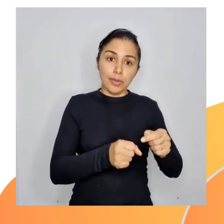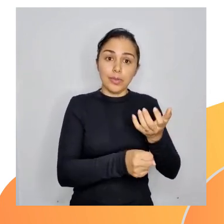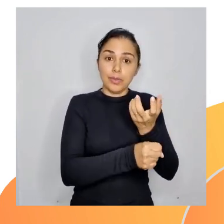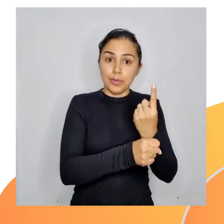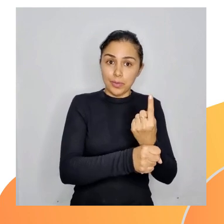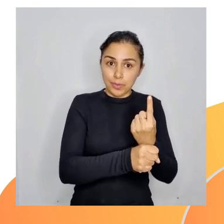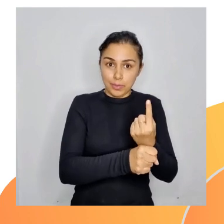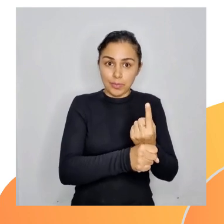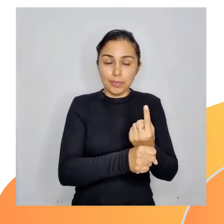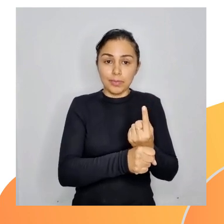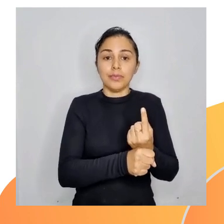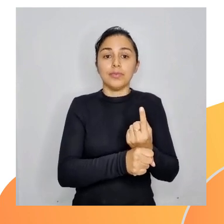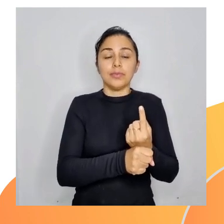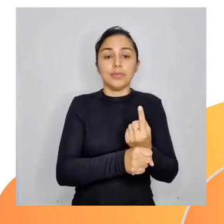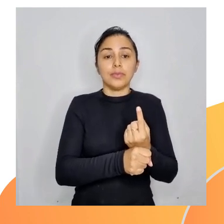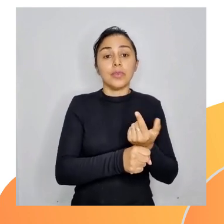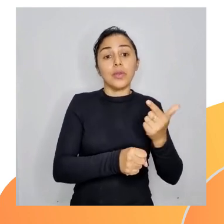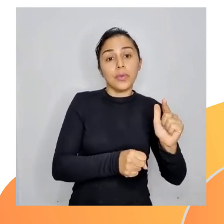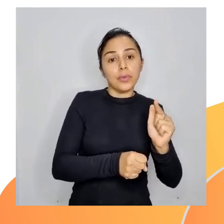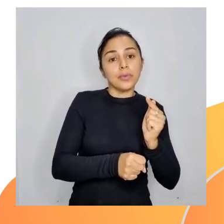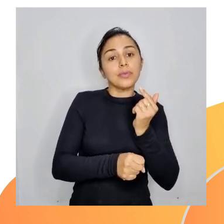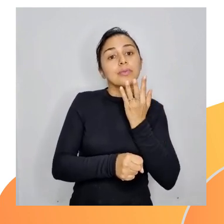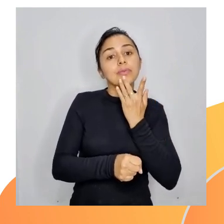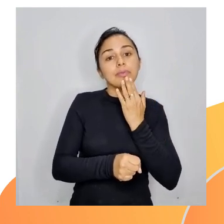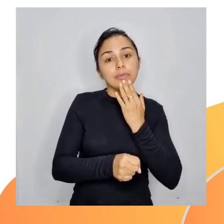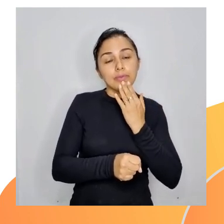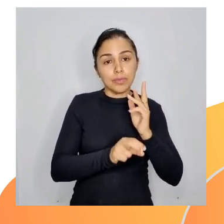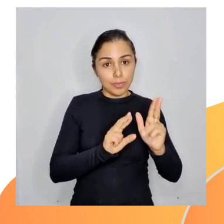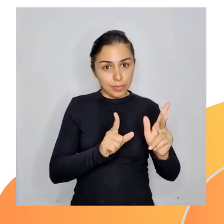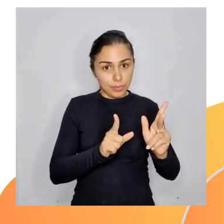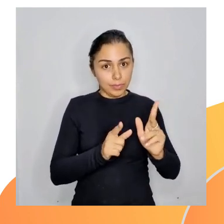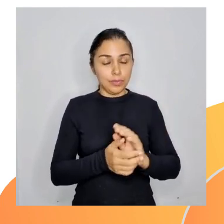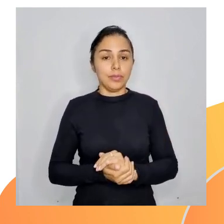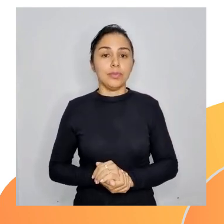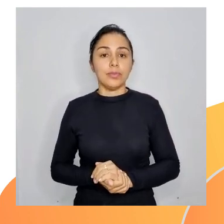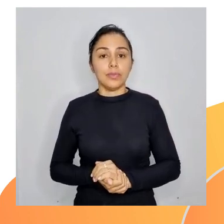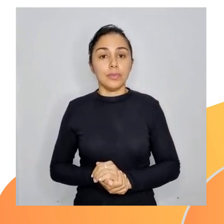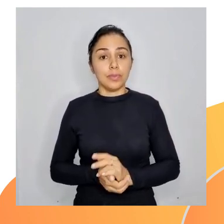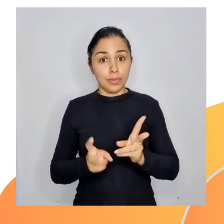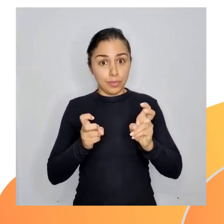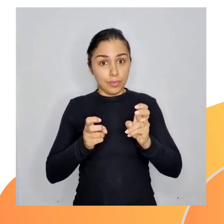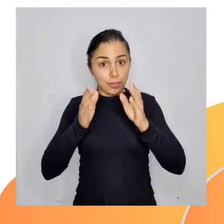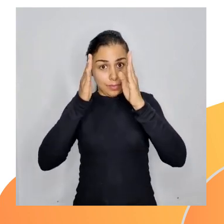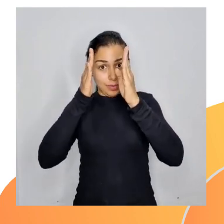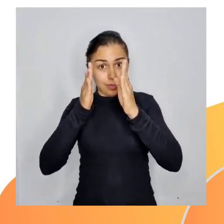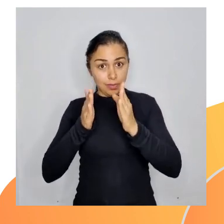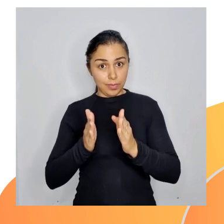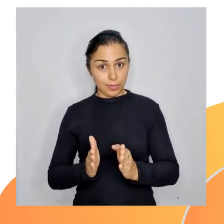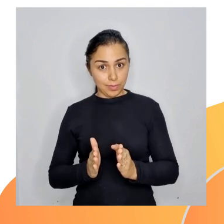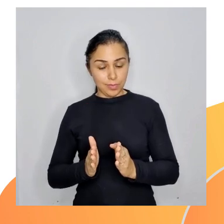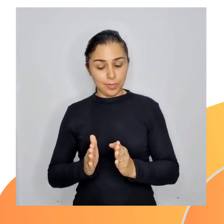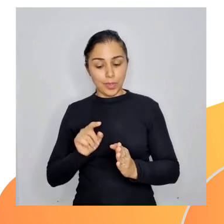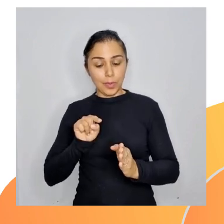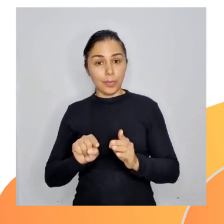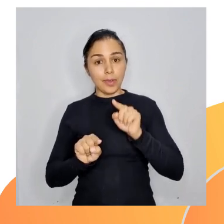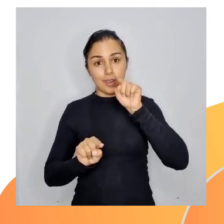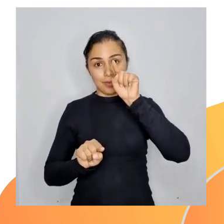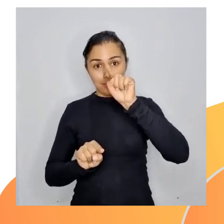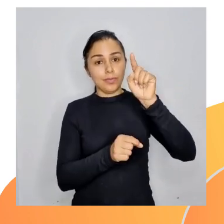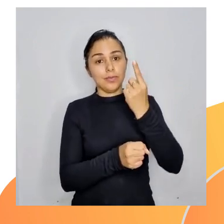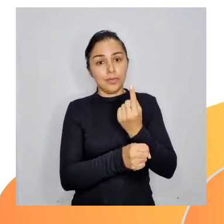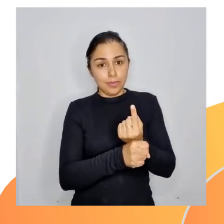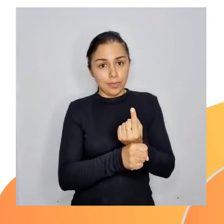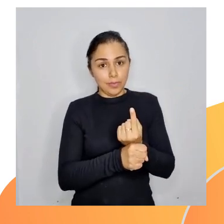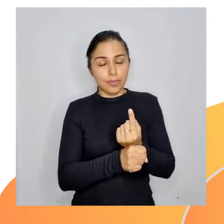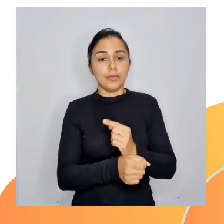no posicionamento inicial, ele vai, logicamente, ficar na casa preta, na casa de cor contrária.